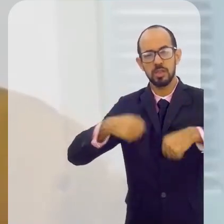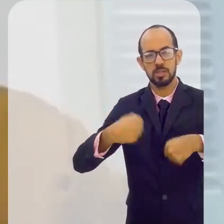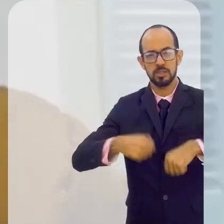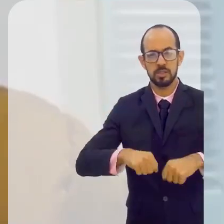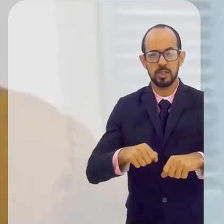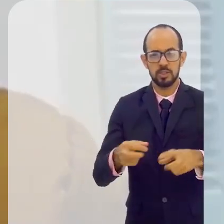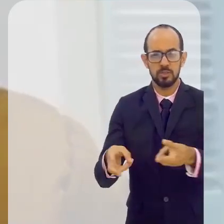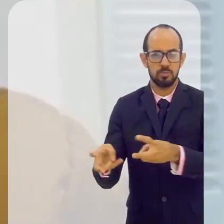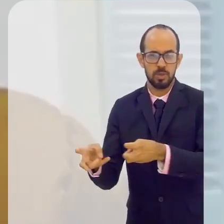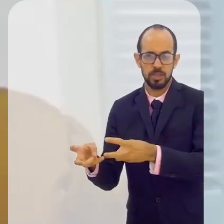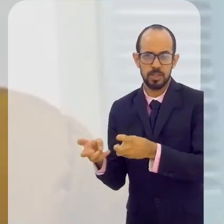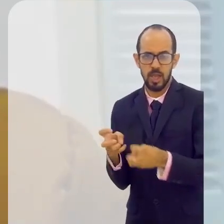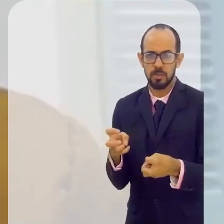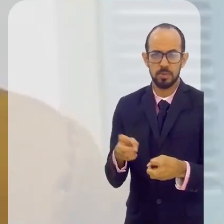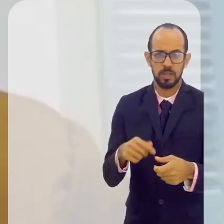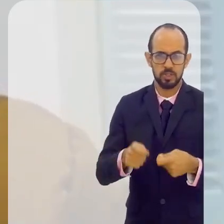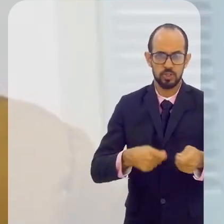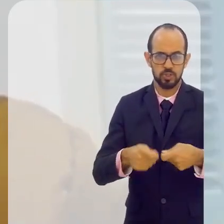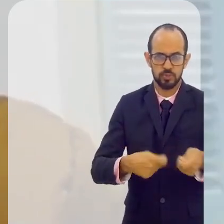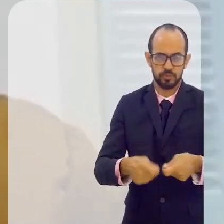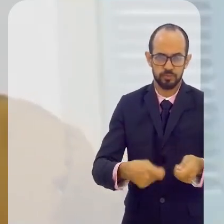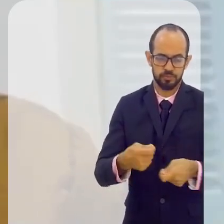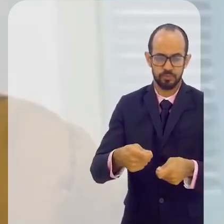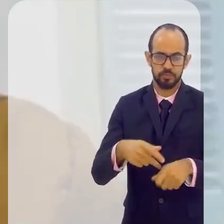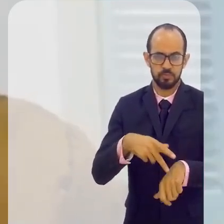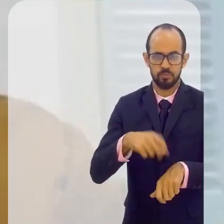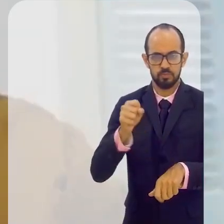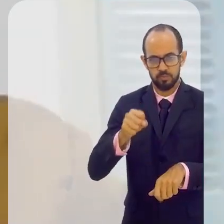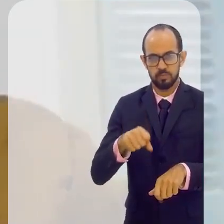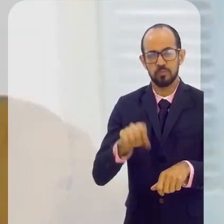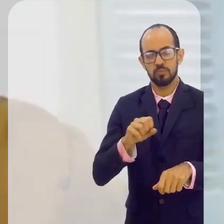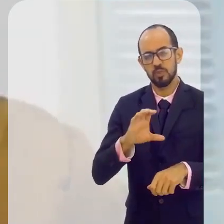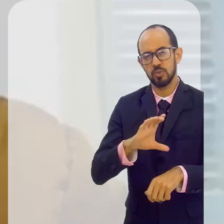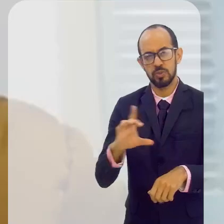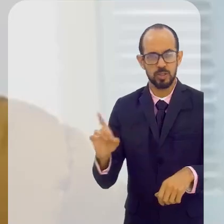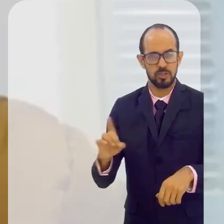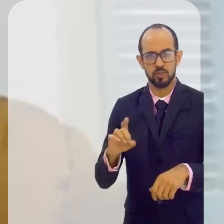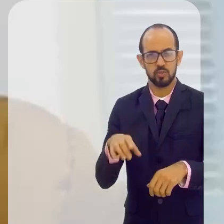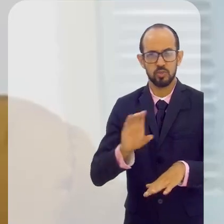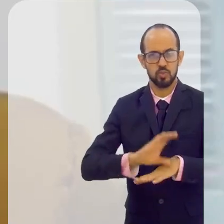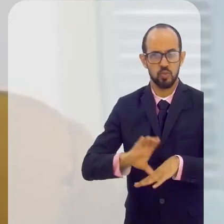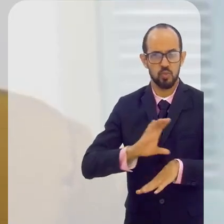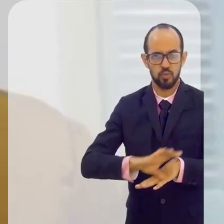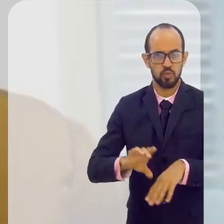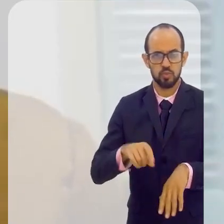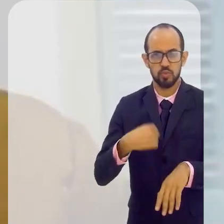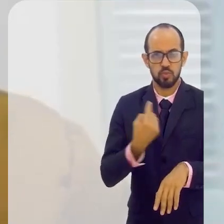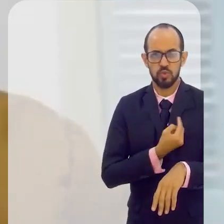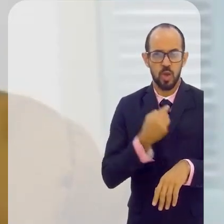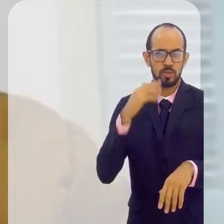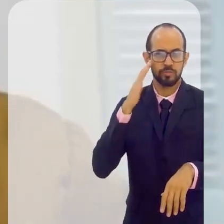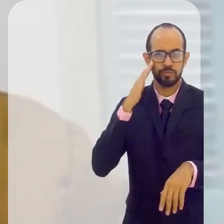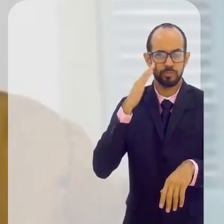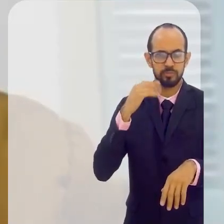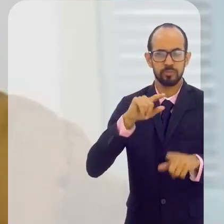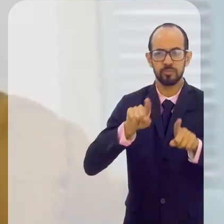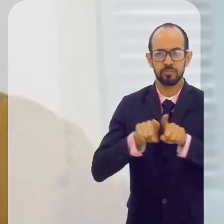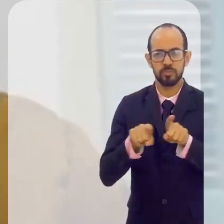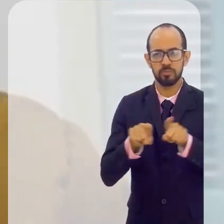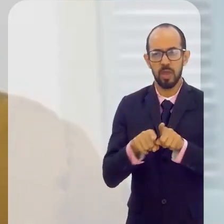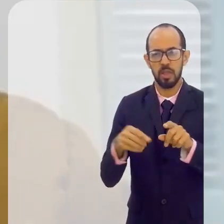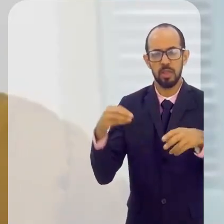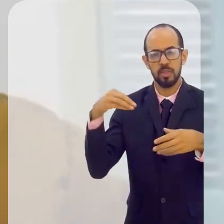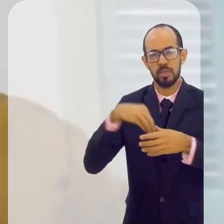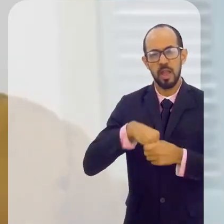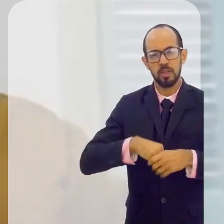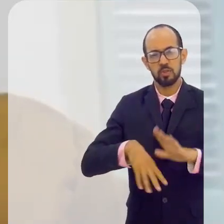capta, né, via a direção de pós-graduação, pesquisa e extensão, as coordenações de curso. E aquilo que a gente entende dentro do